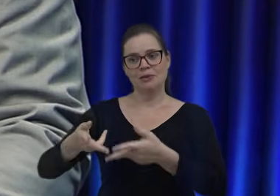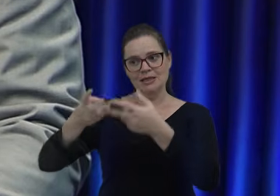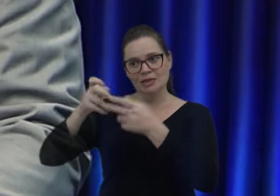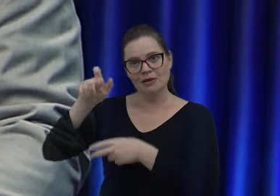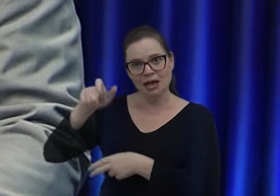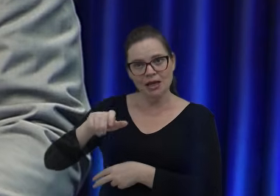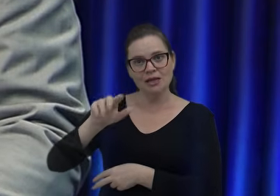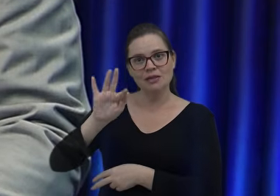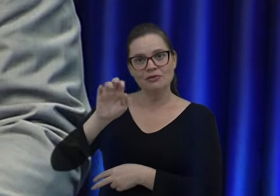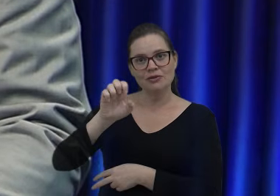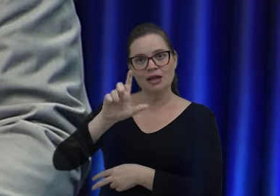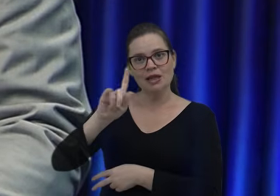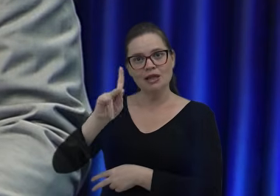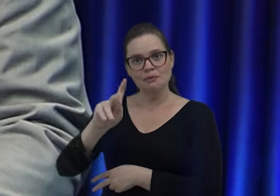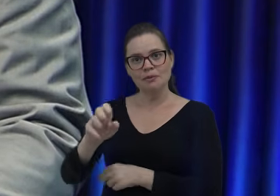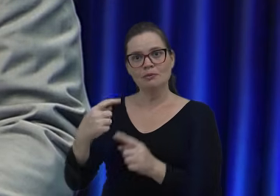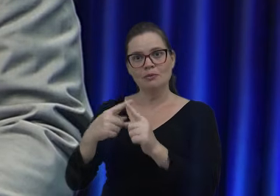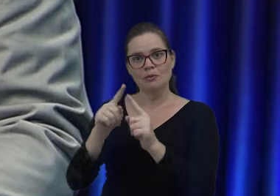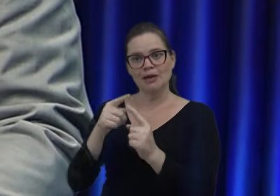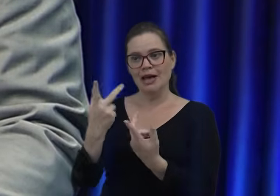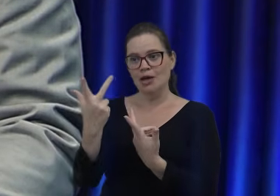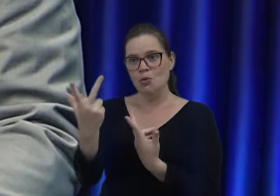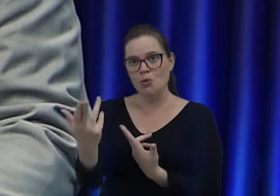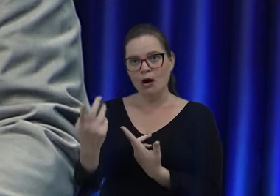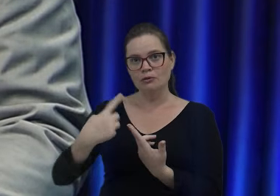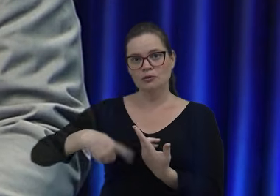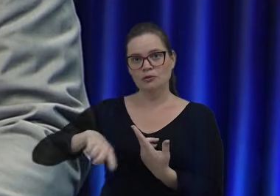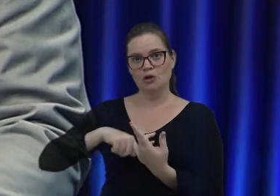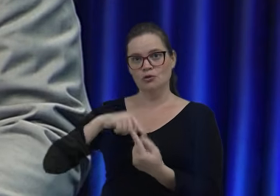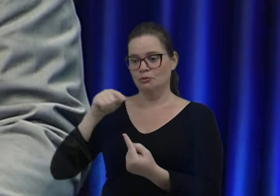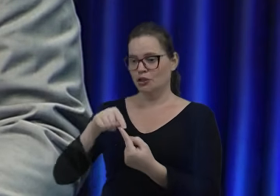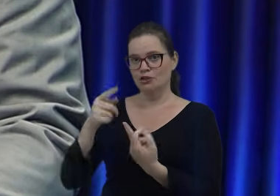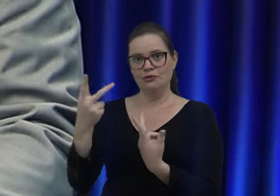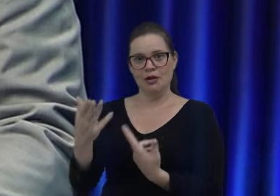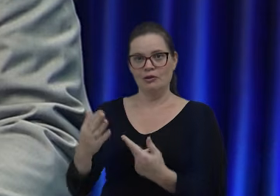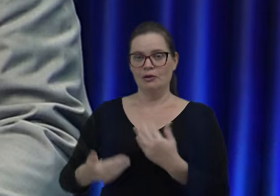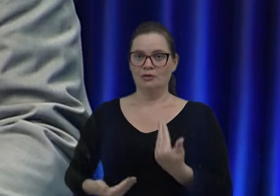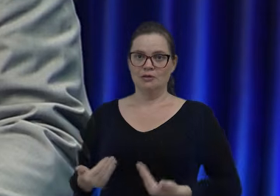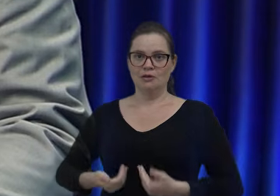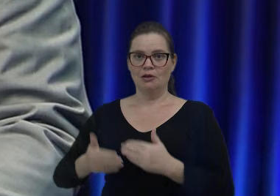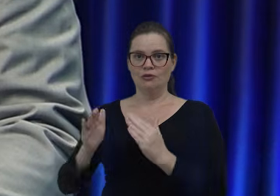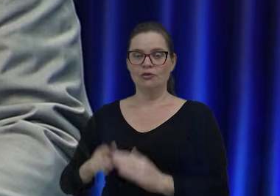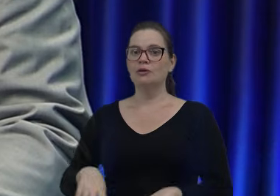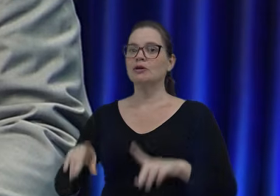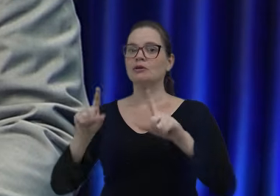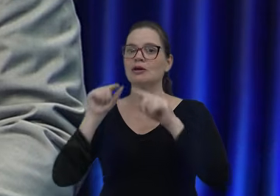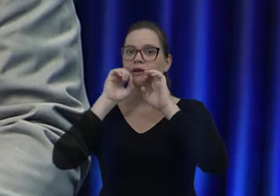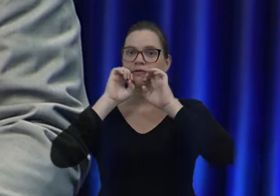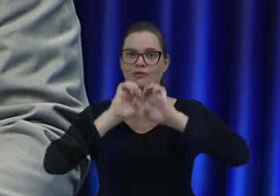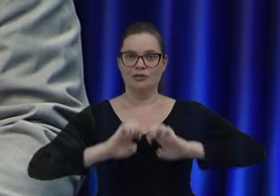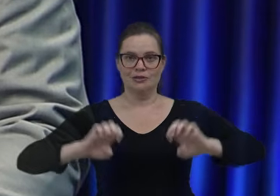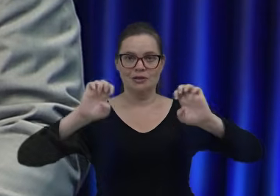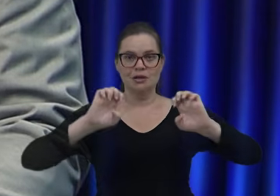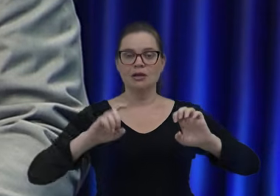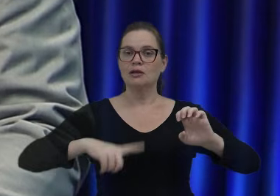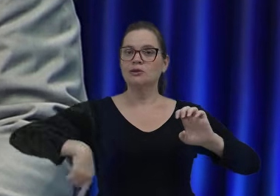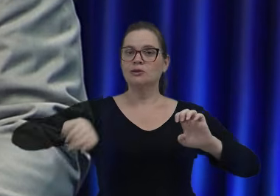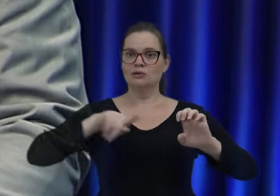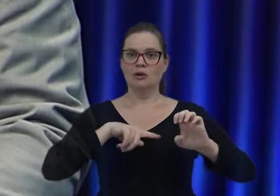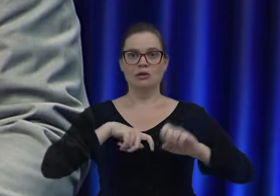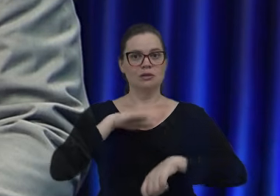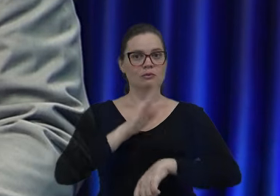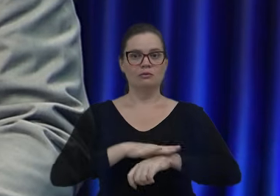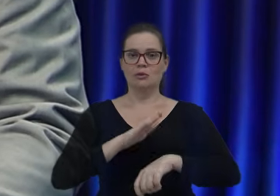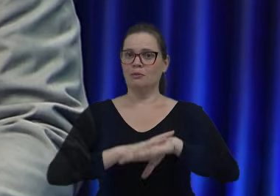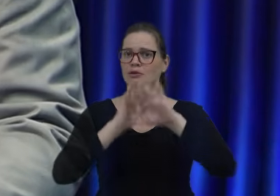que é evangelização. Nós estamos vivendo um tempo que é o momento de